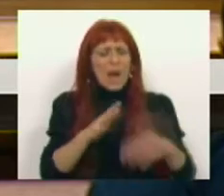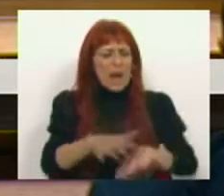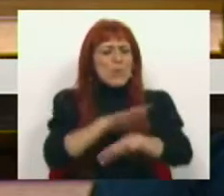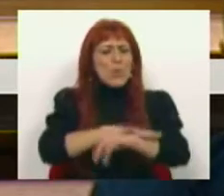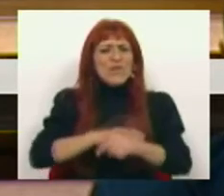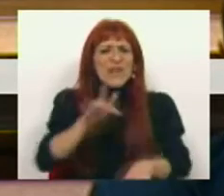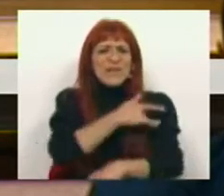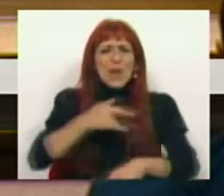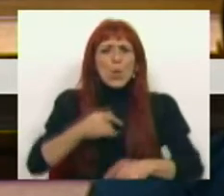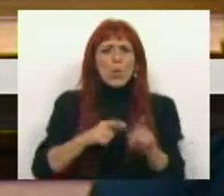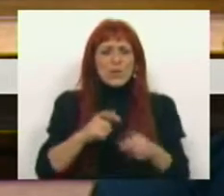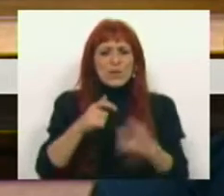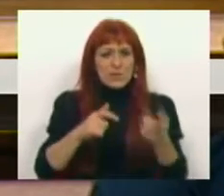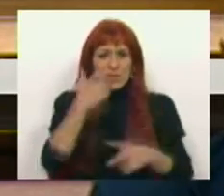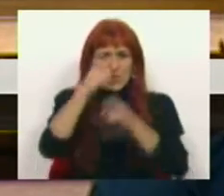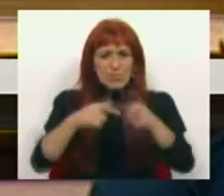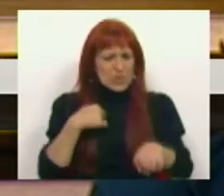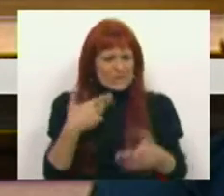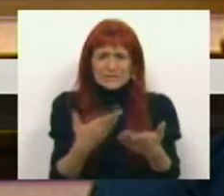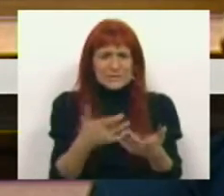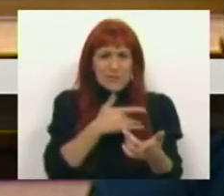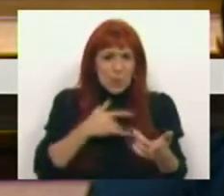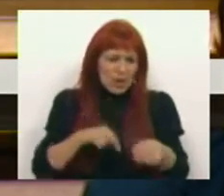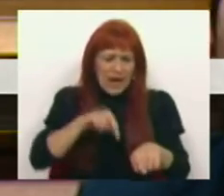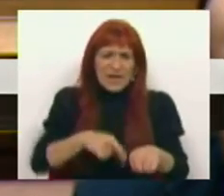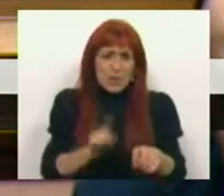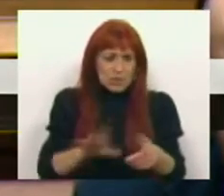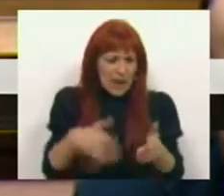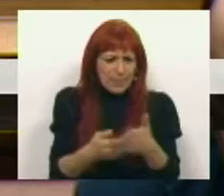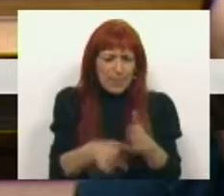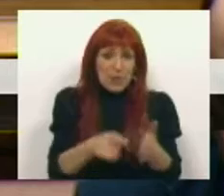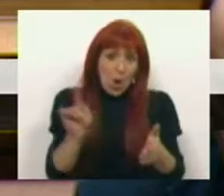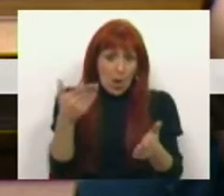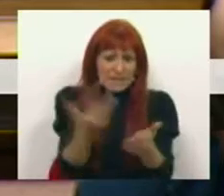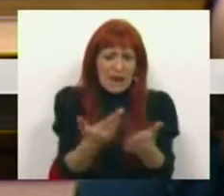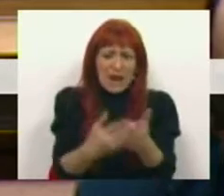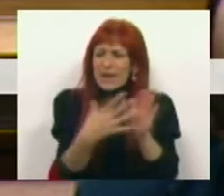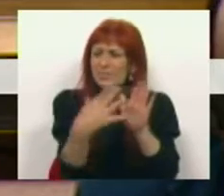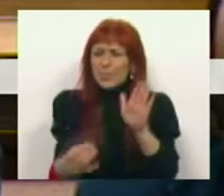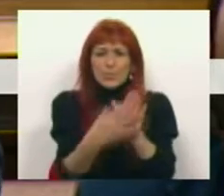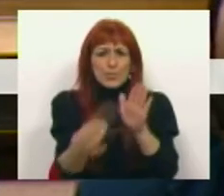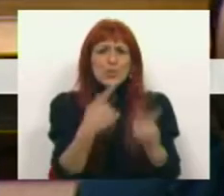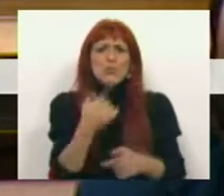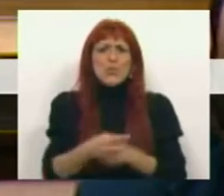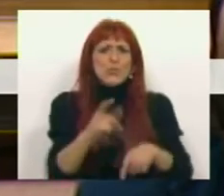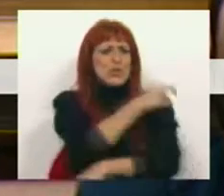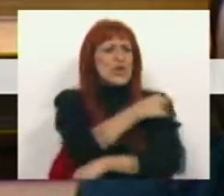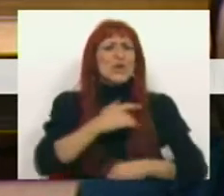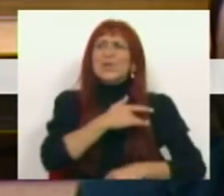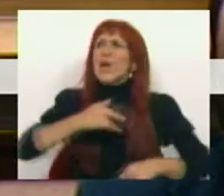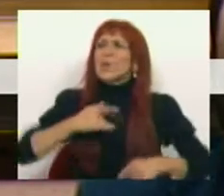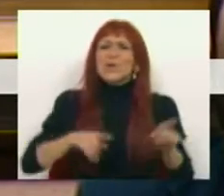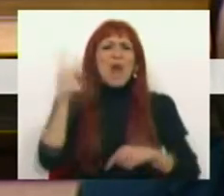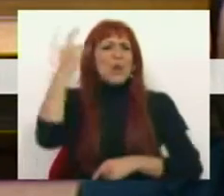dos cidadãos, coisa que não está nesta proposta de lei, que deveria estar. Aliás, é uma transposição do que muitos delegados de saúde